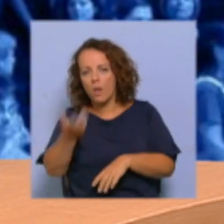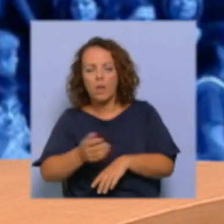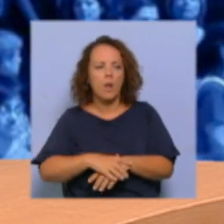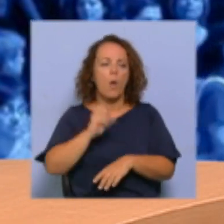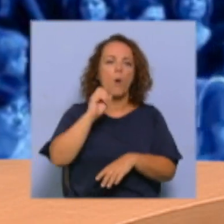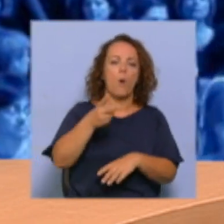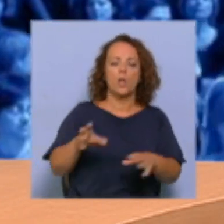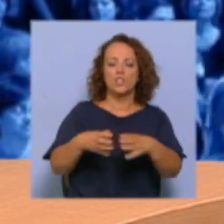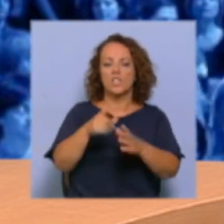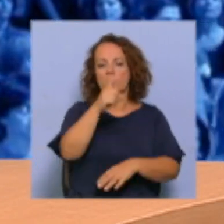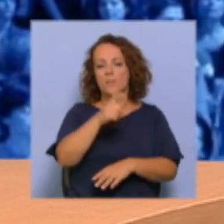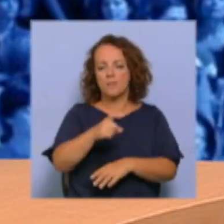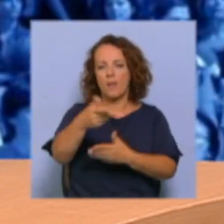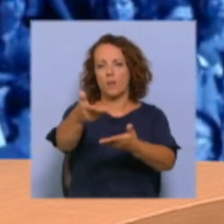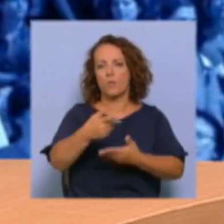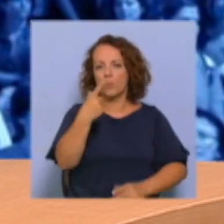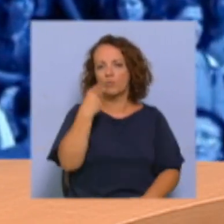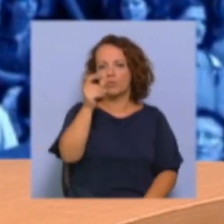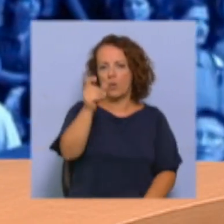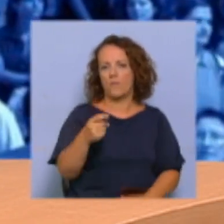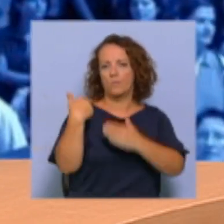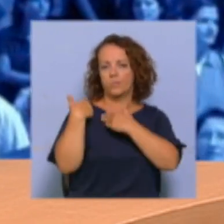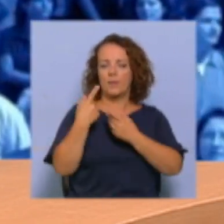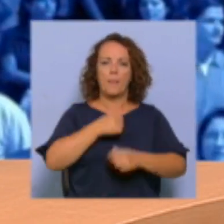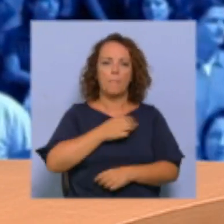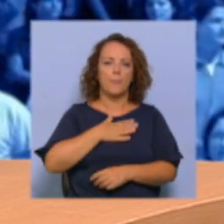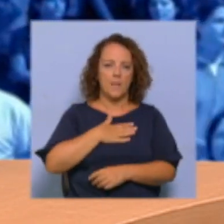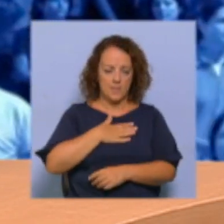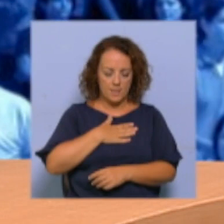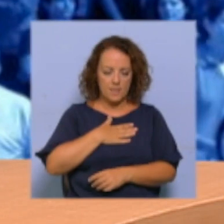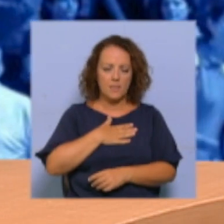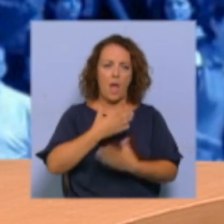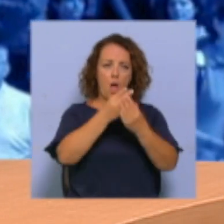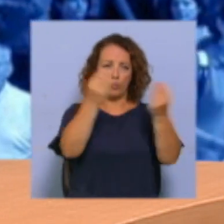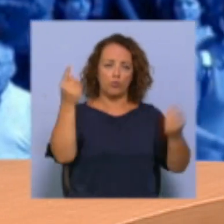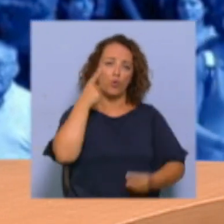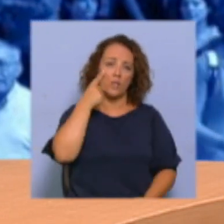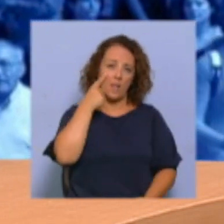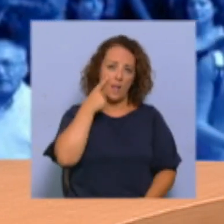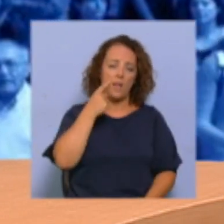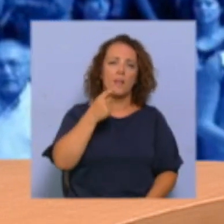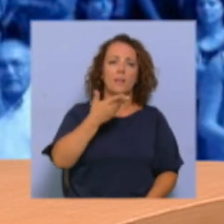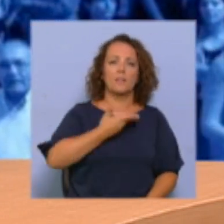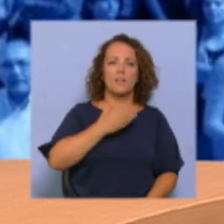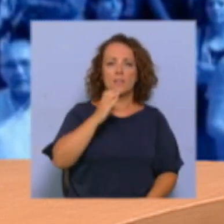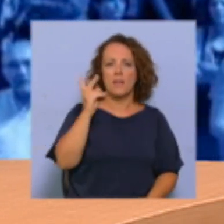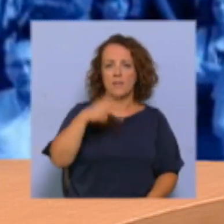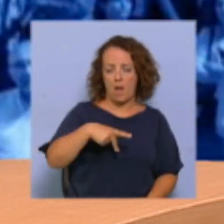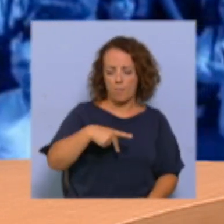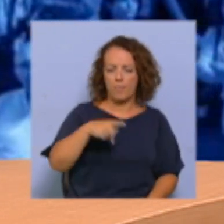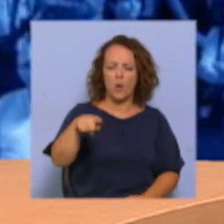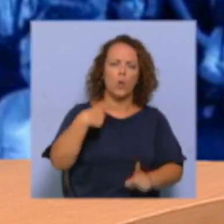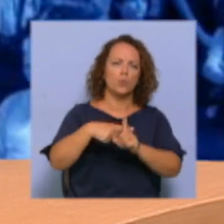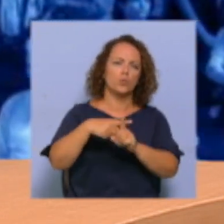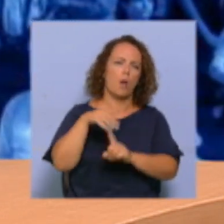geração Z com um jovem que está à frente de uma empresa que muitos conhecem, a DCK, que é um sucesso em termos